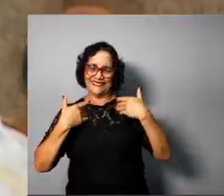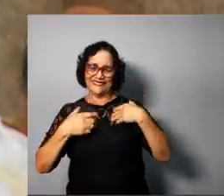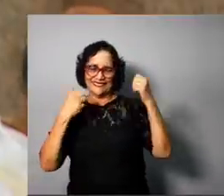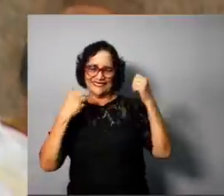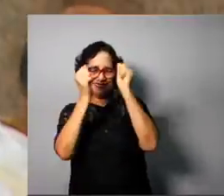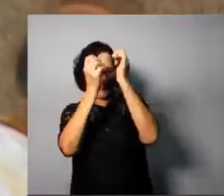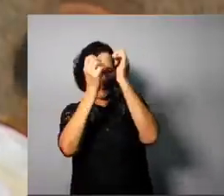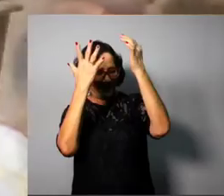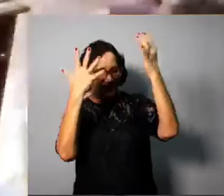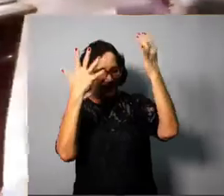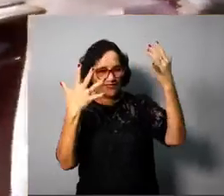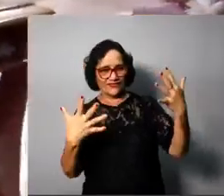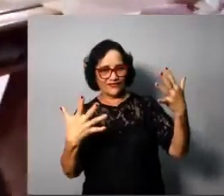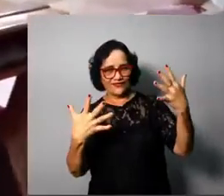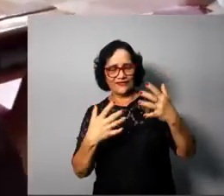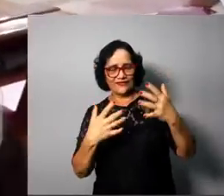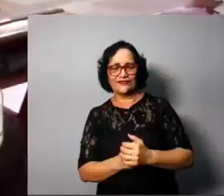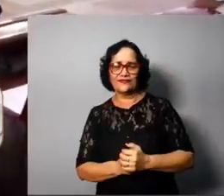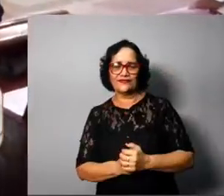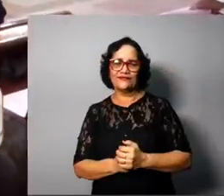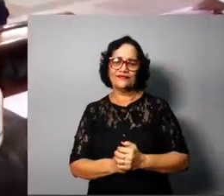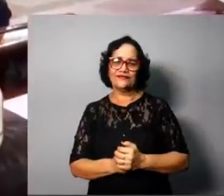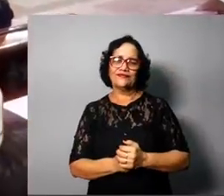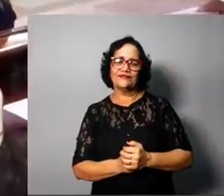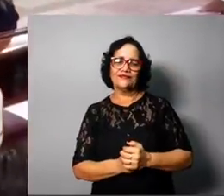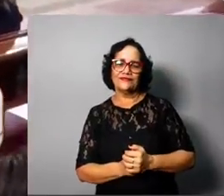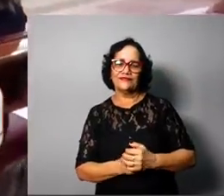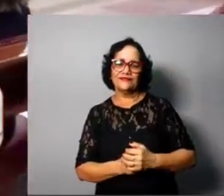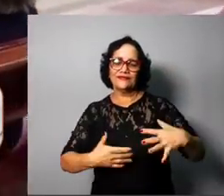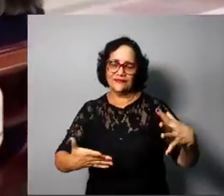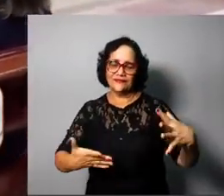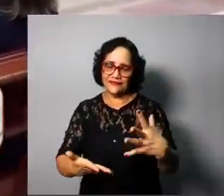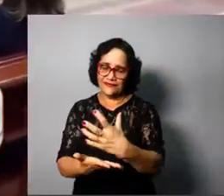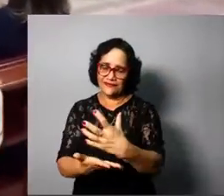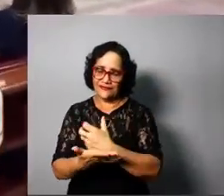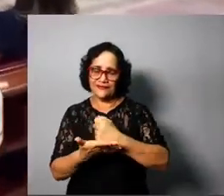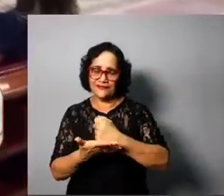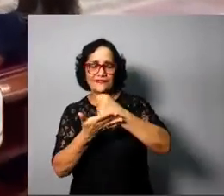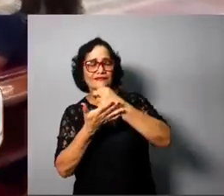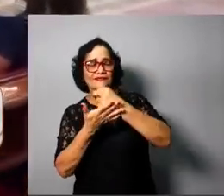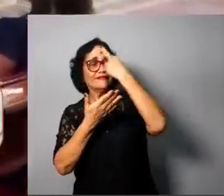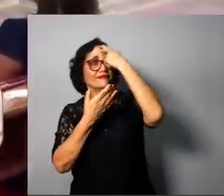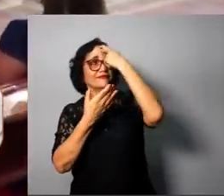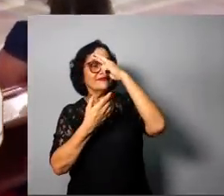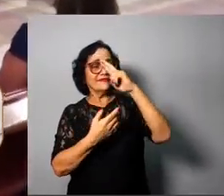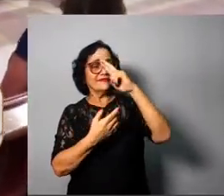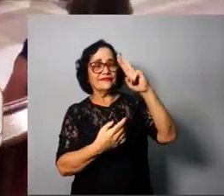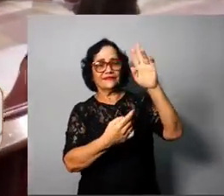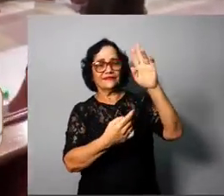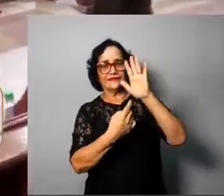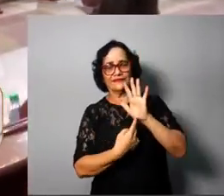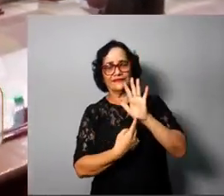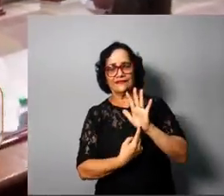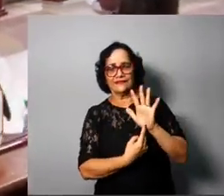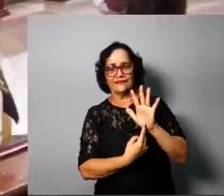O Senhor fez conhecer a